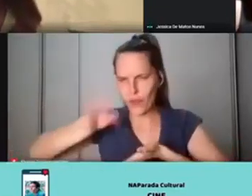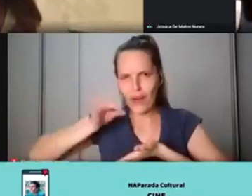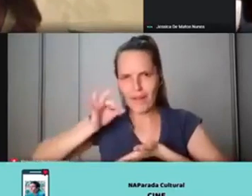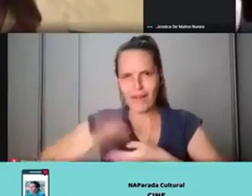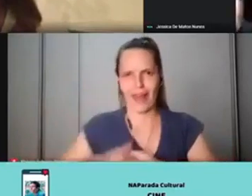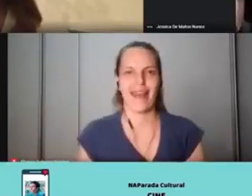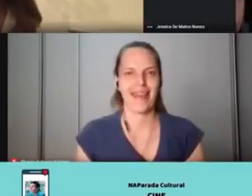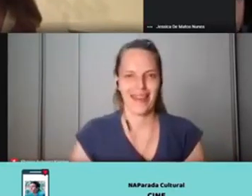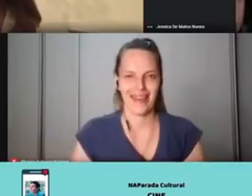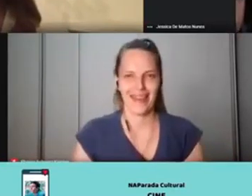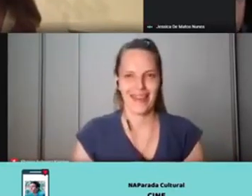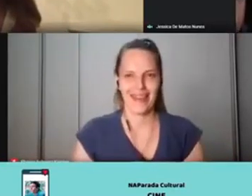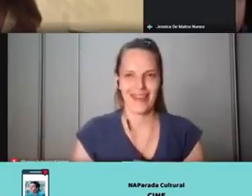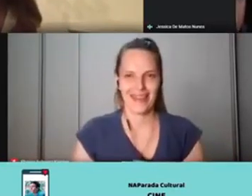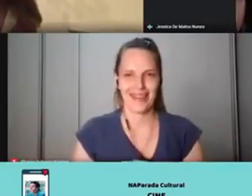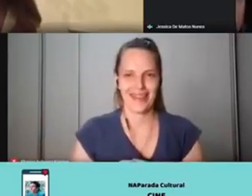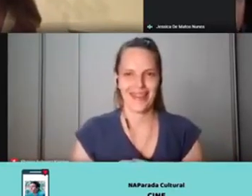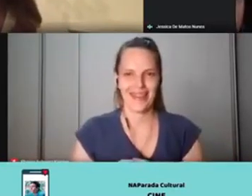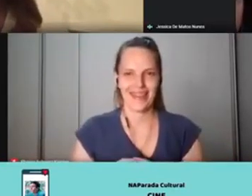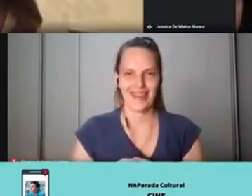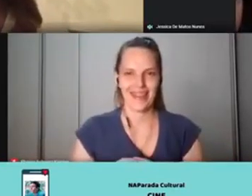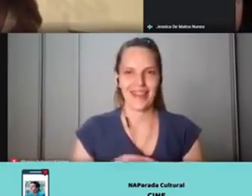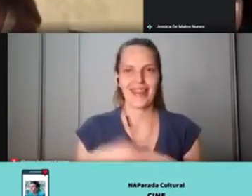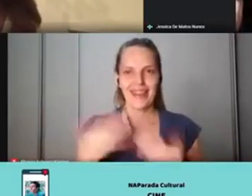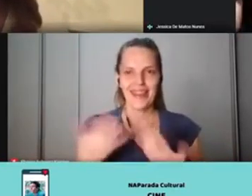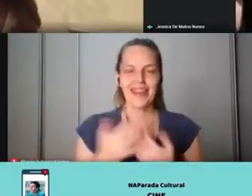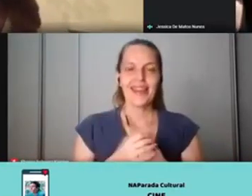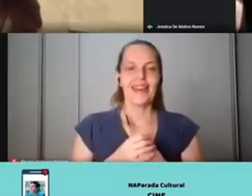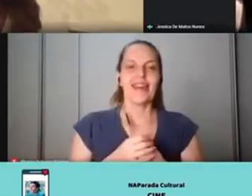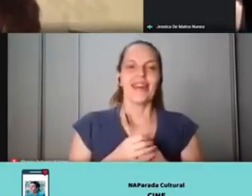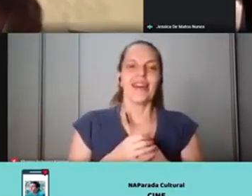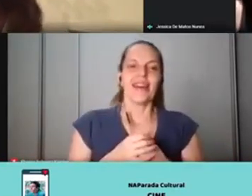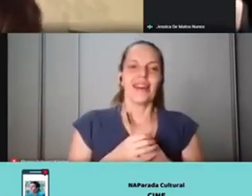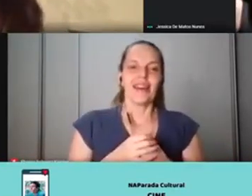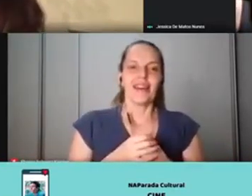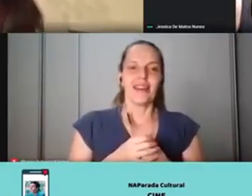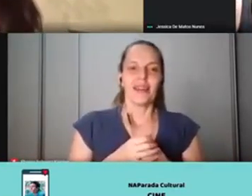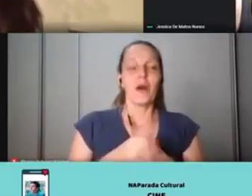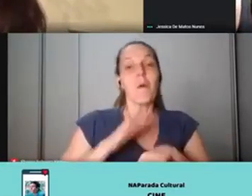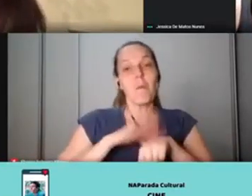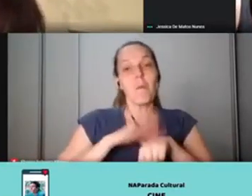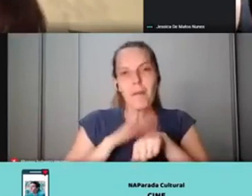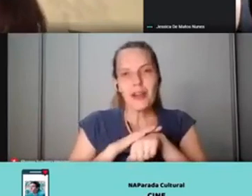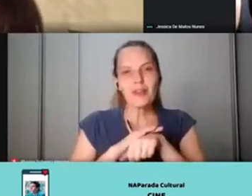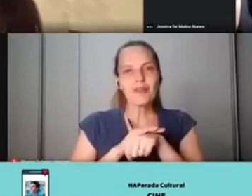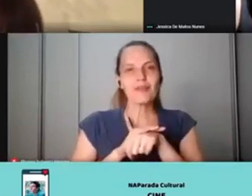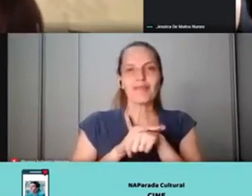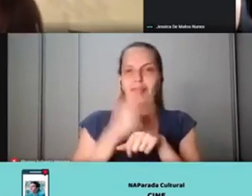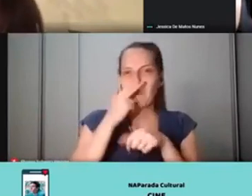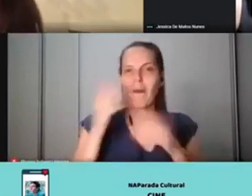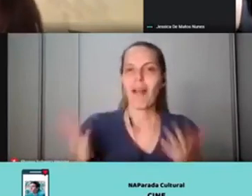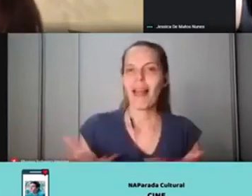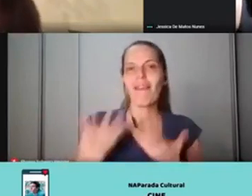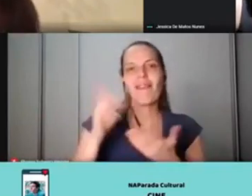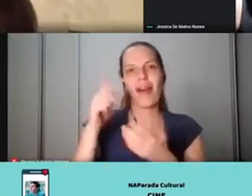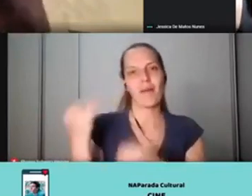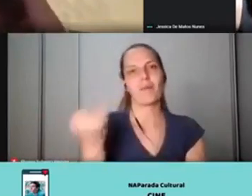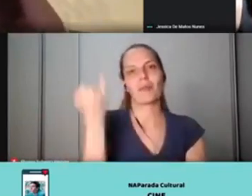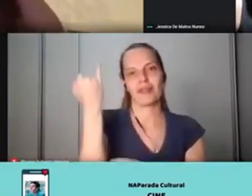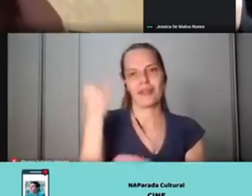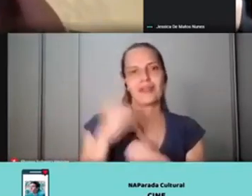E é muito bom. Essas coisas, É um assim, essas momento trivialidades que são tão importantes, né? é um momento